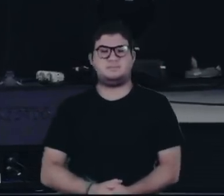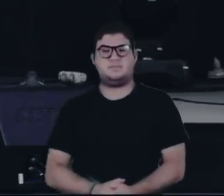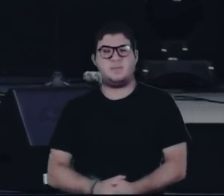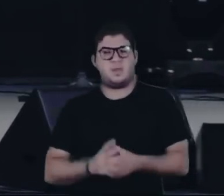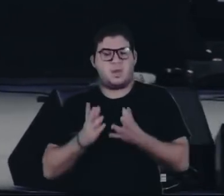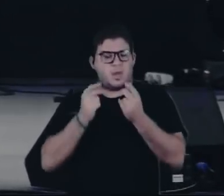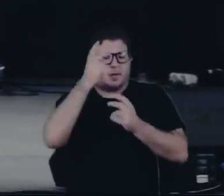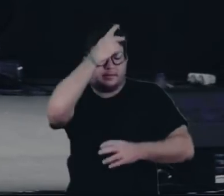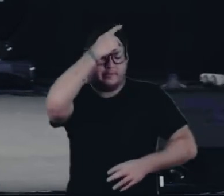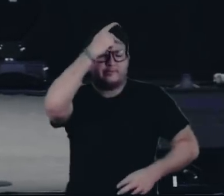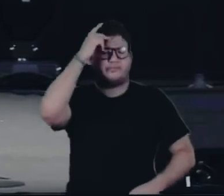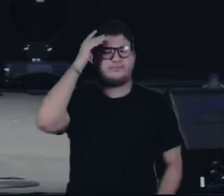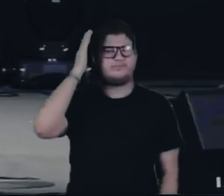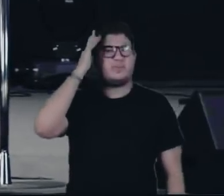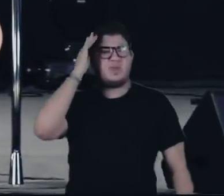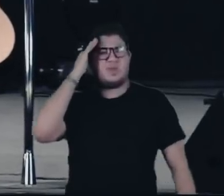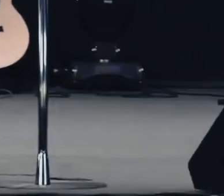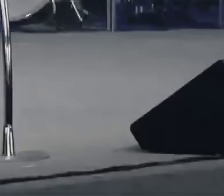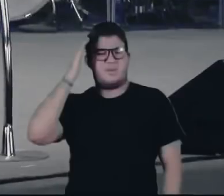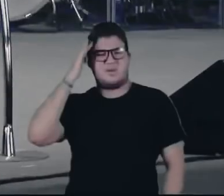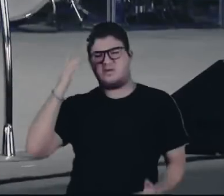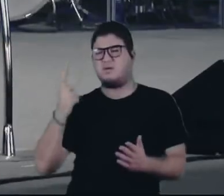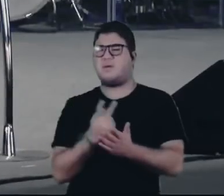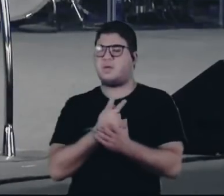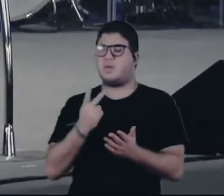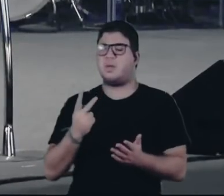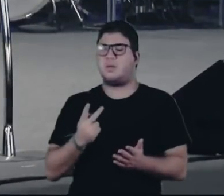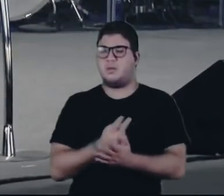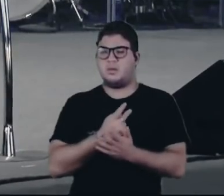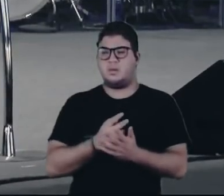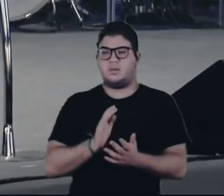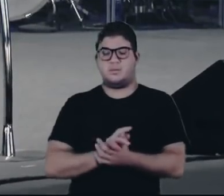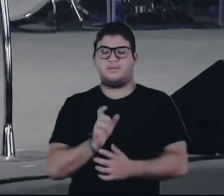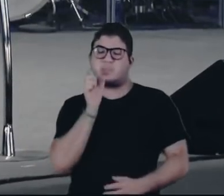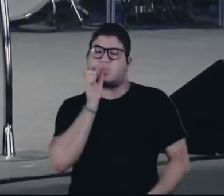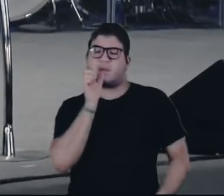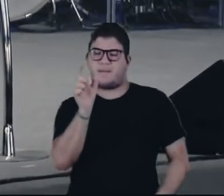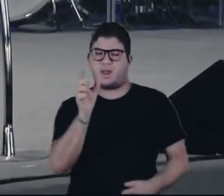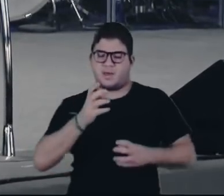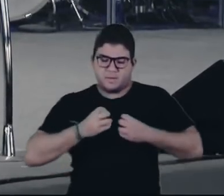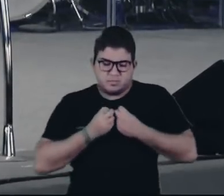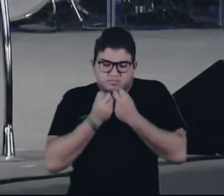Muitas pessoas criaram uma ideia errada dessa palavra doação,